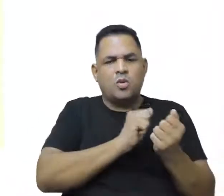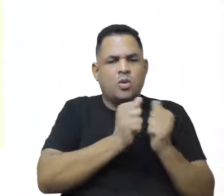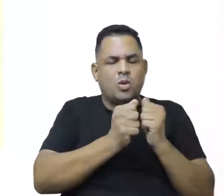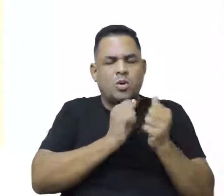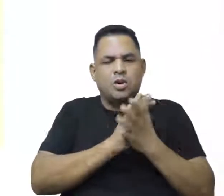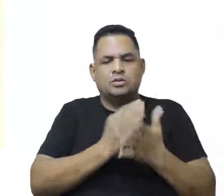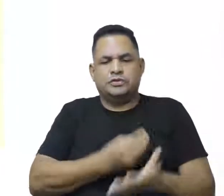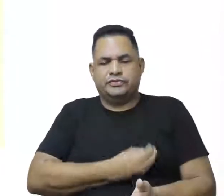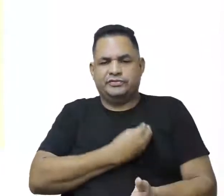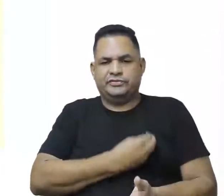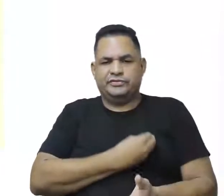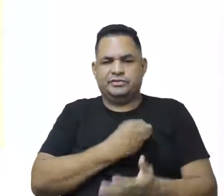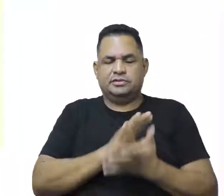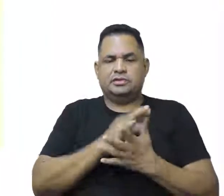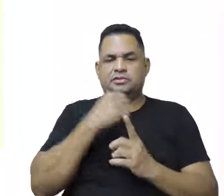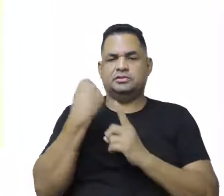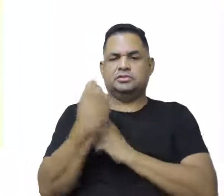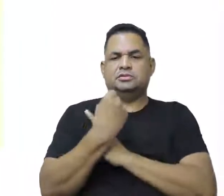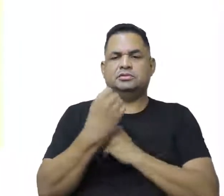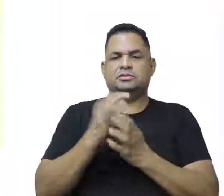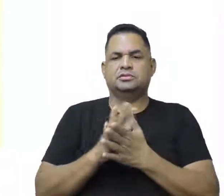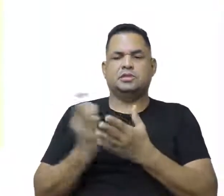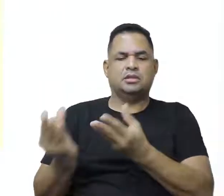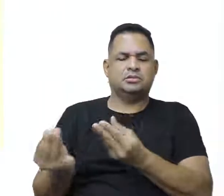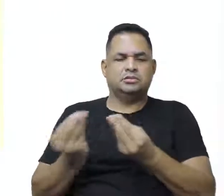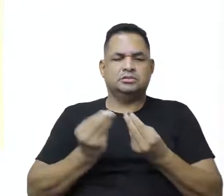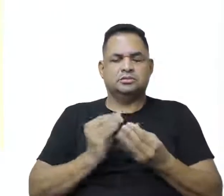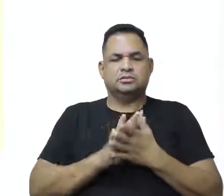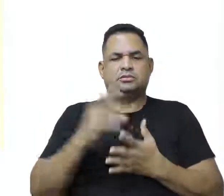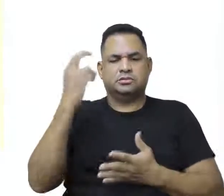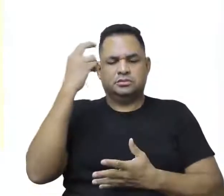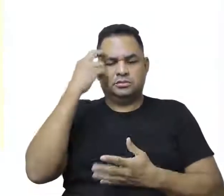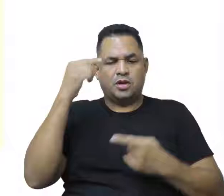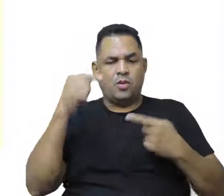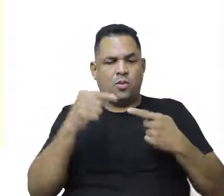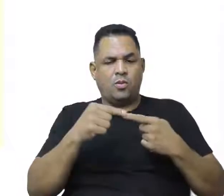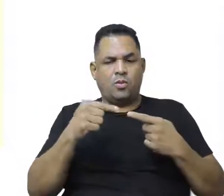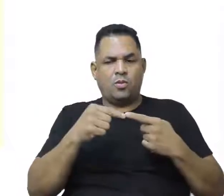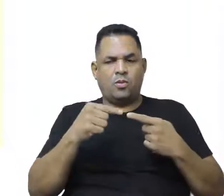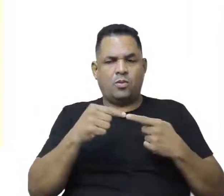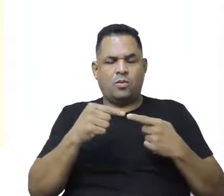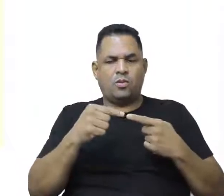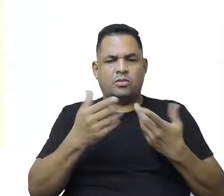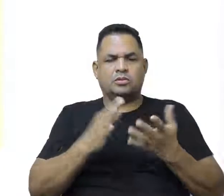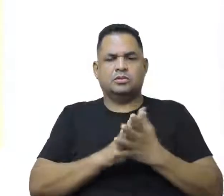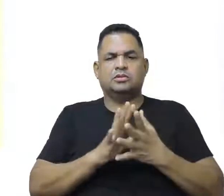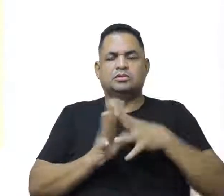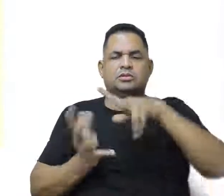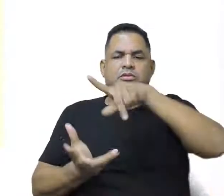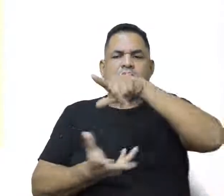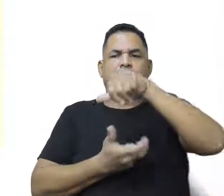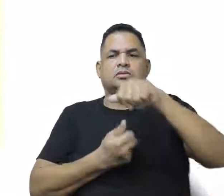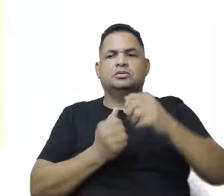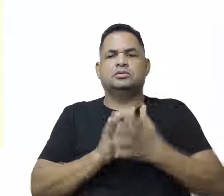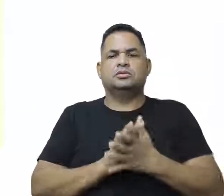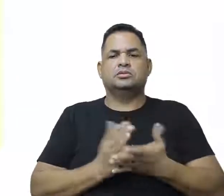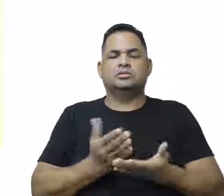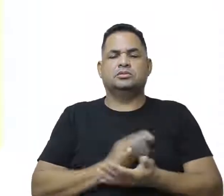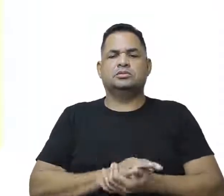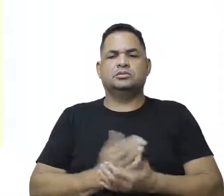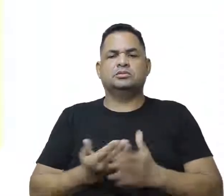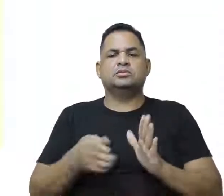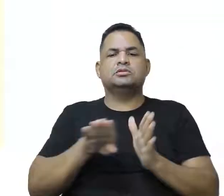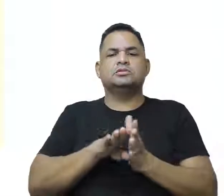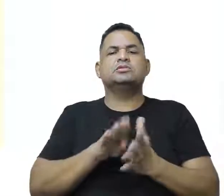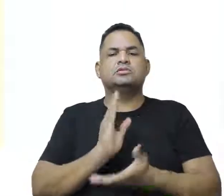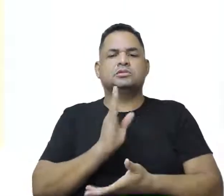o que a gente recebe aí de cultura, esse nosso contato aí com esse mundo que a gente recebe. A gente já chegou aqui,